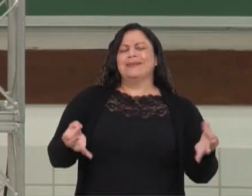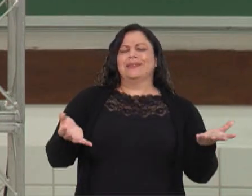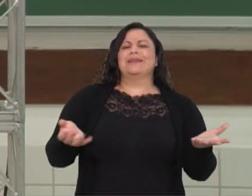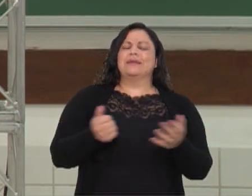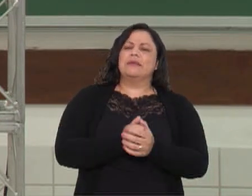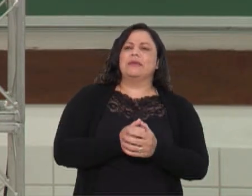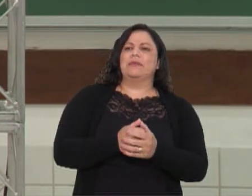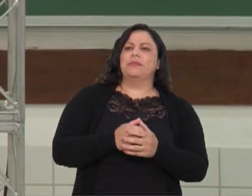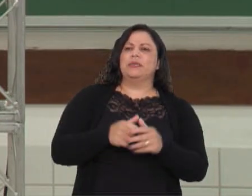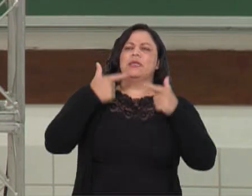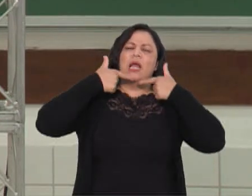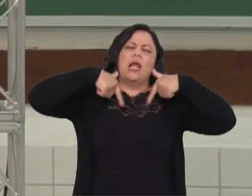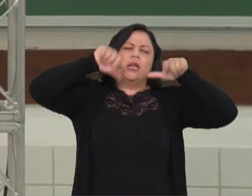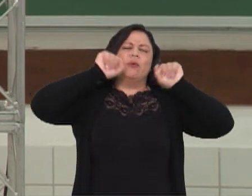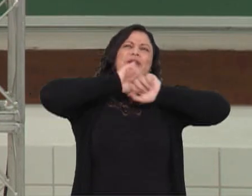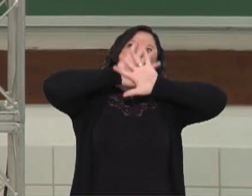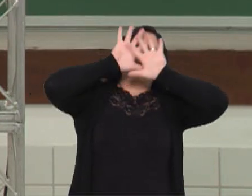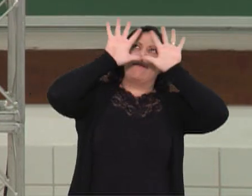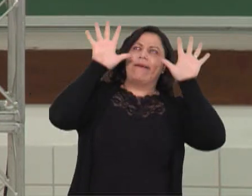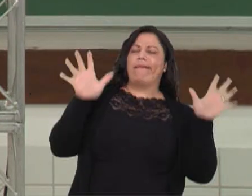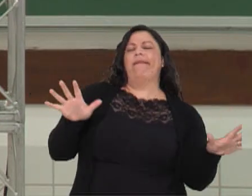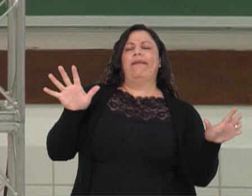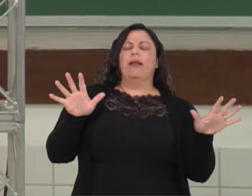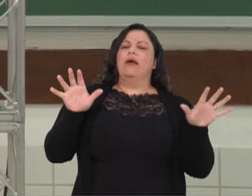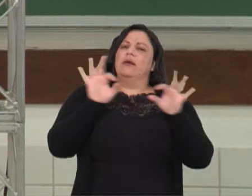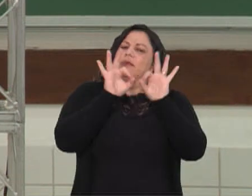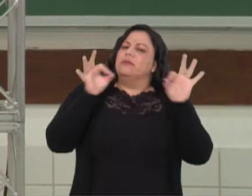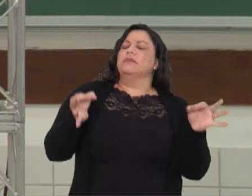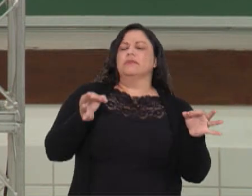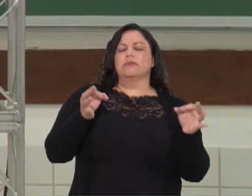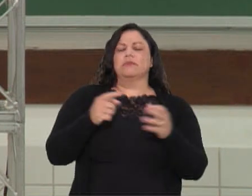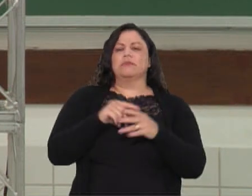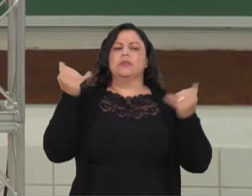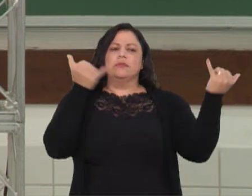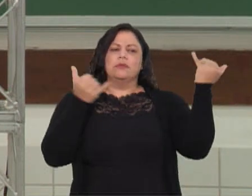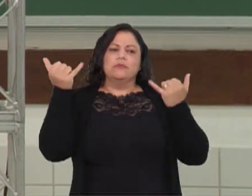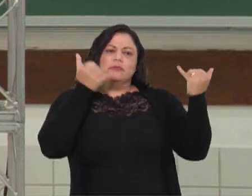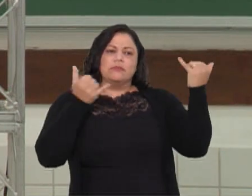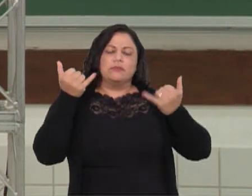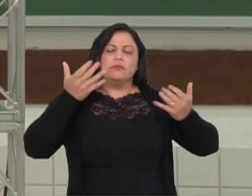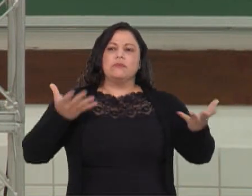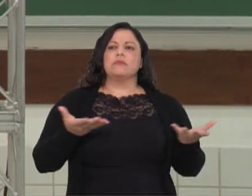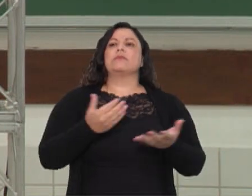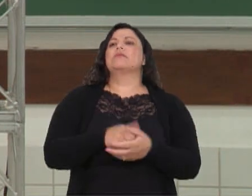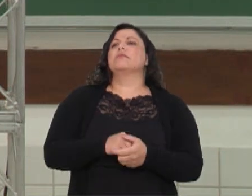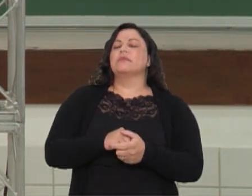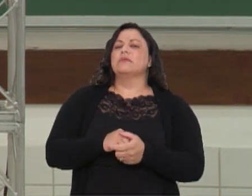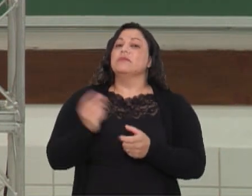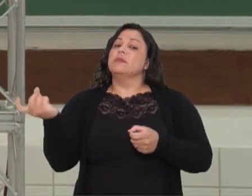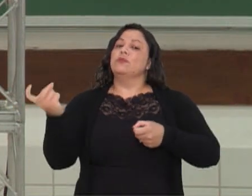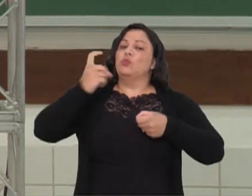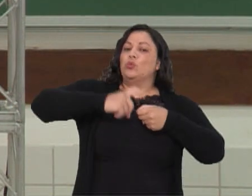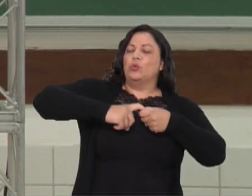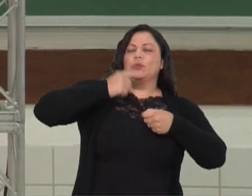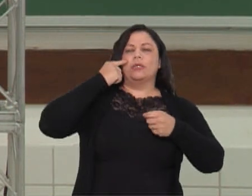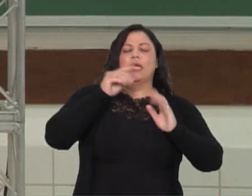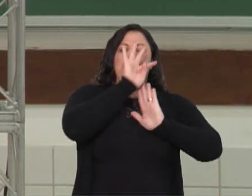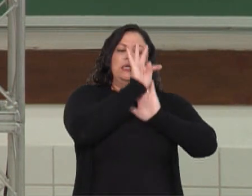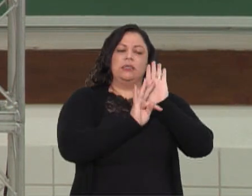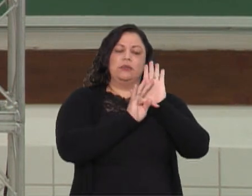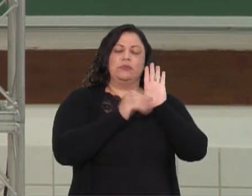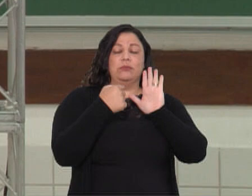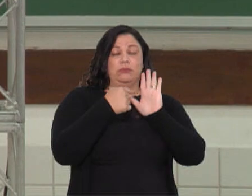bem clara para passar a informação para a gente. Então, vamos retornar ali.